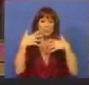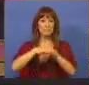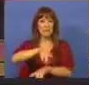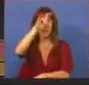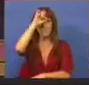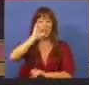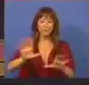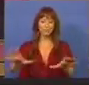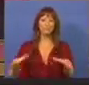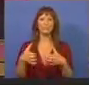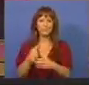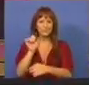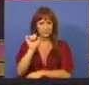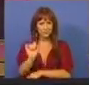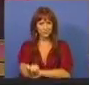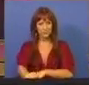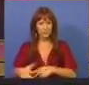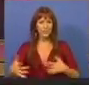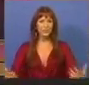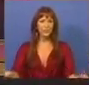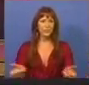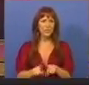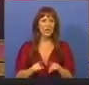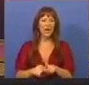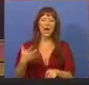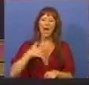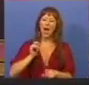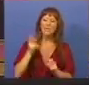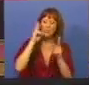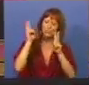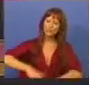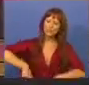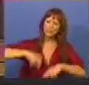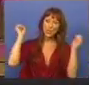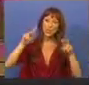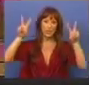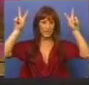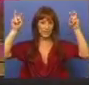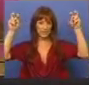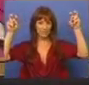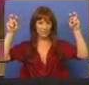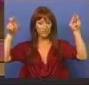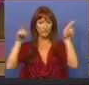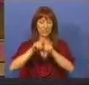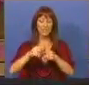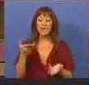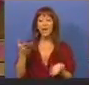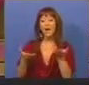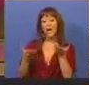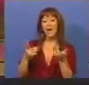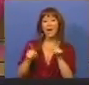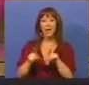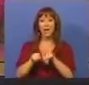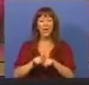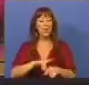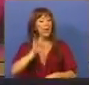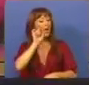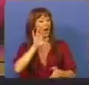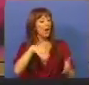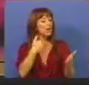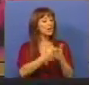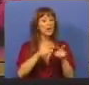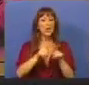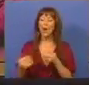memória coletiva, de se pretender encontrar, e cito, o equilíbrio entre proteção